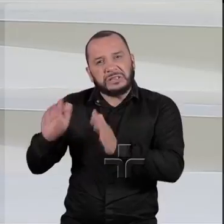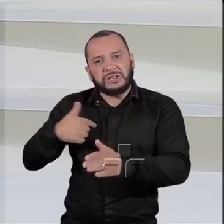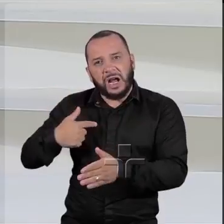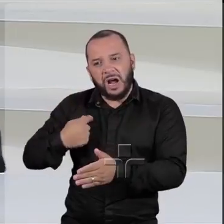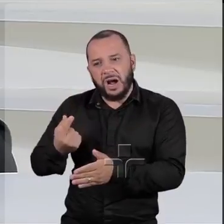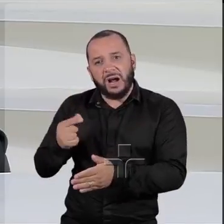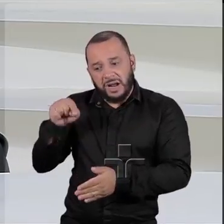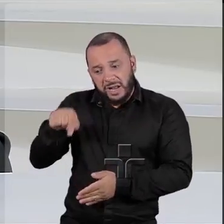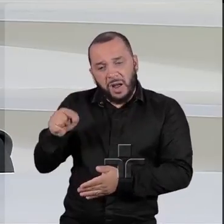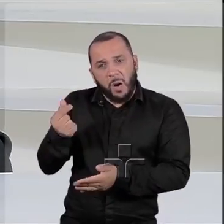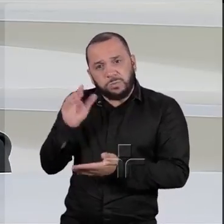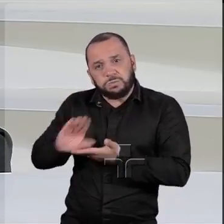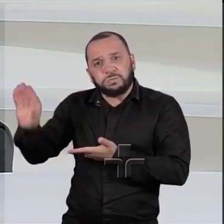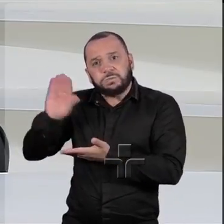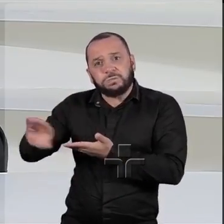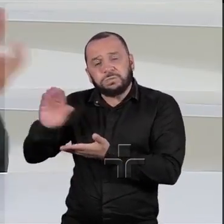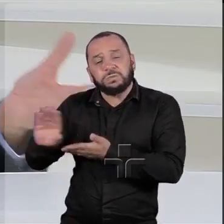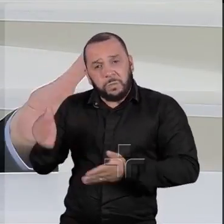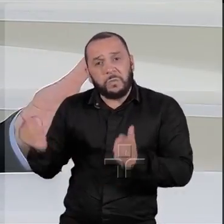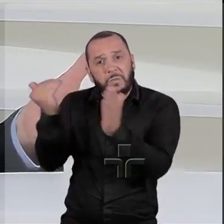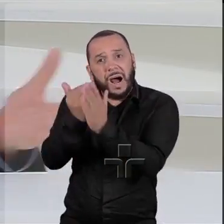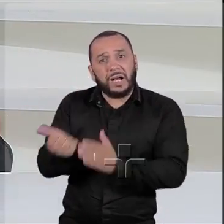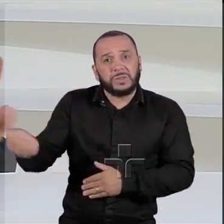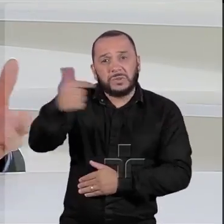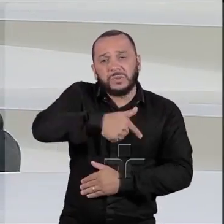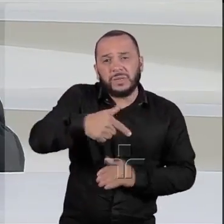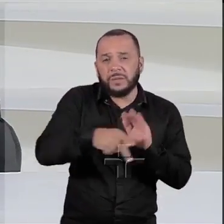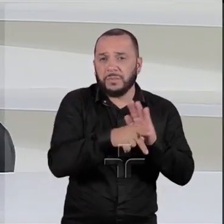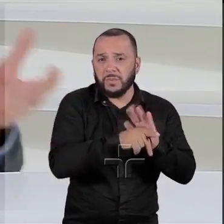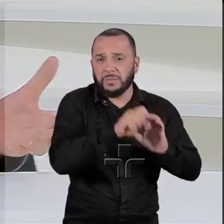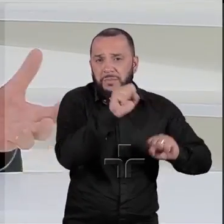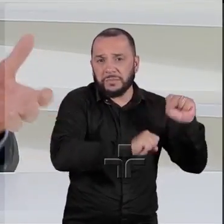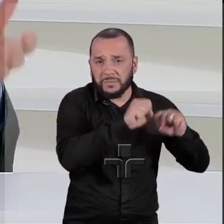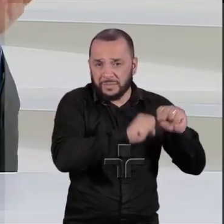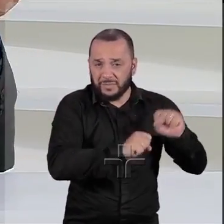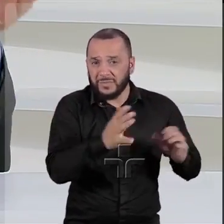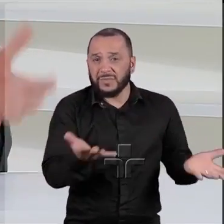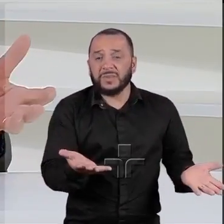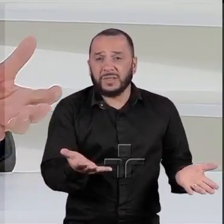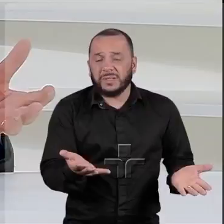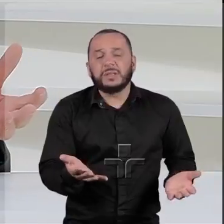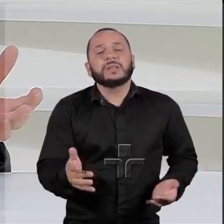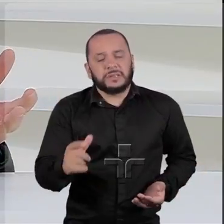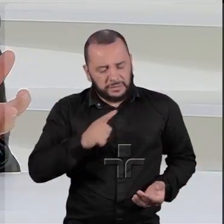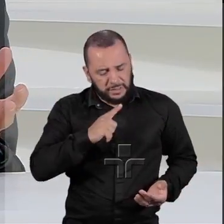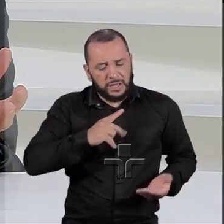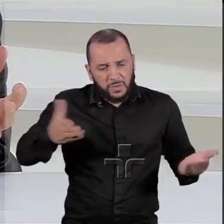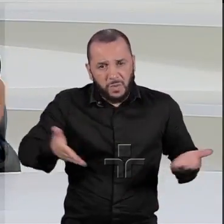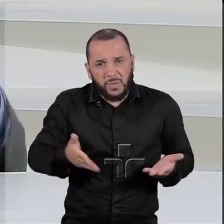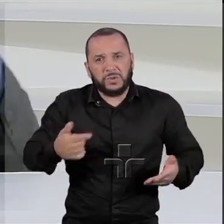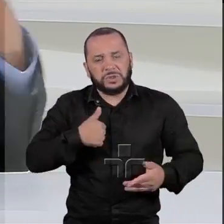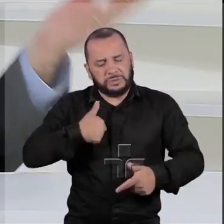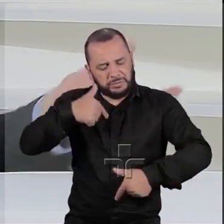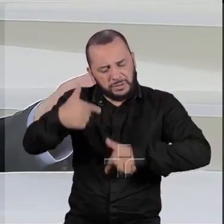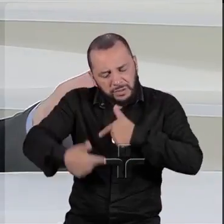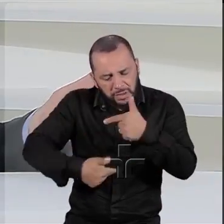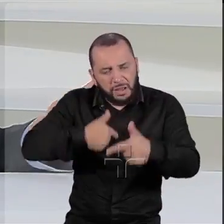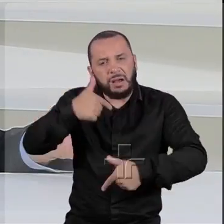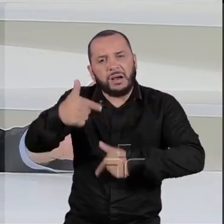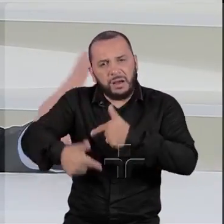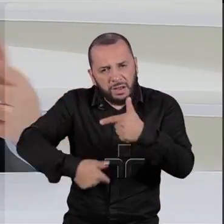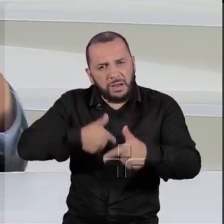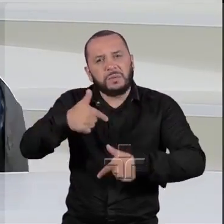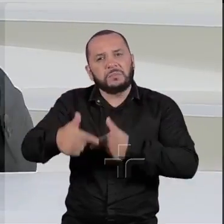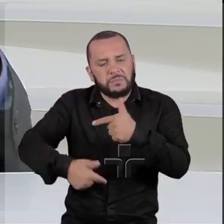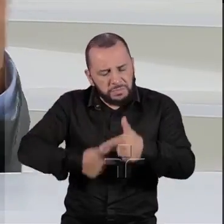que é o capital. Então, hoje a gente tributa barbaramente o trabalho, que é um fator